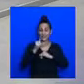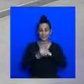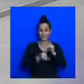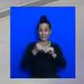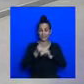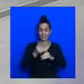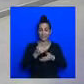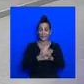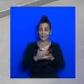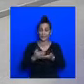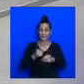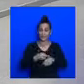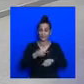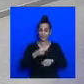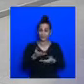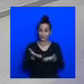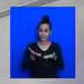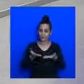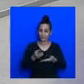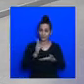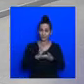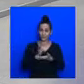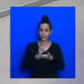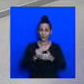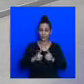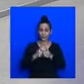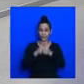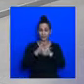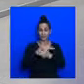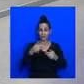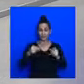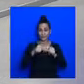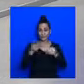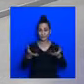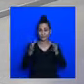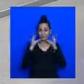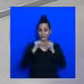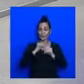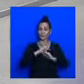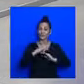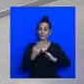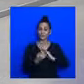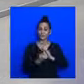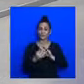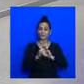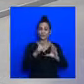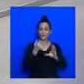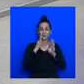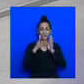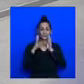internet. E a partir de agora você é nosso convidado para acompanhar os demais sorteios desta noite através dos perfis